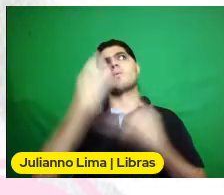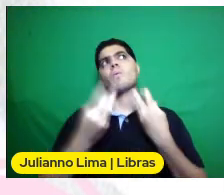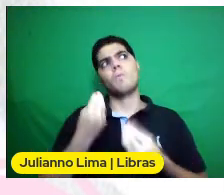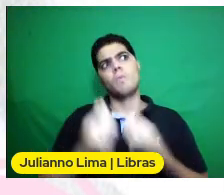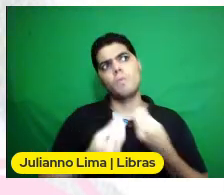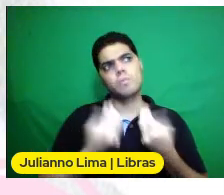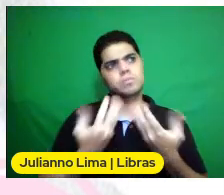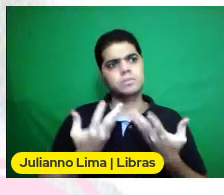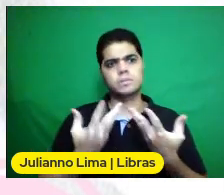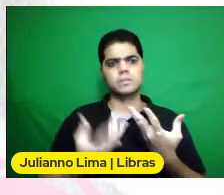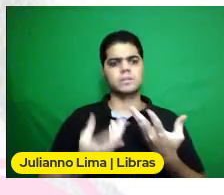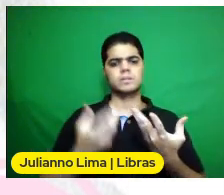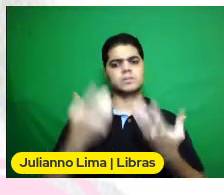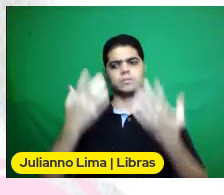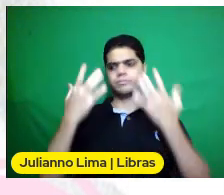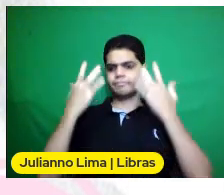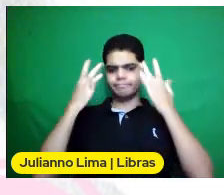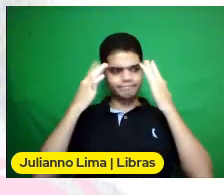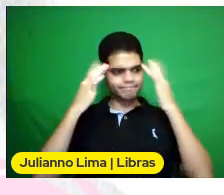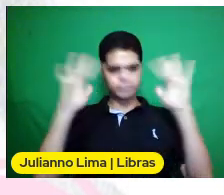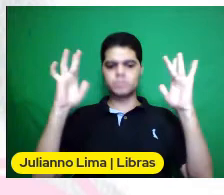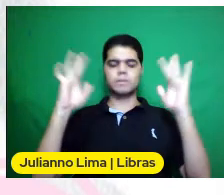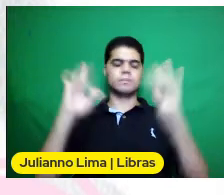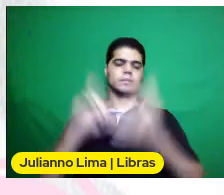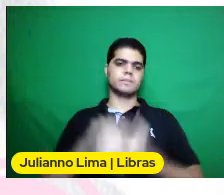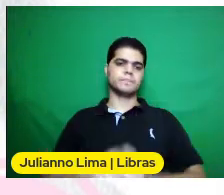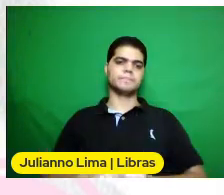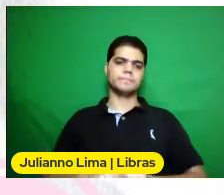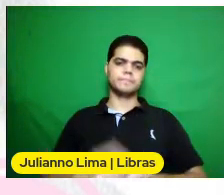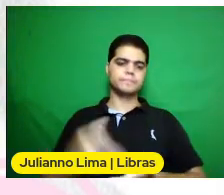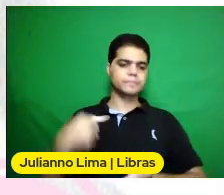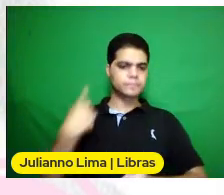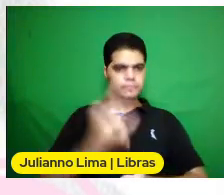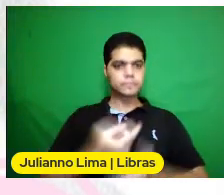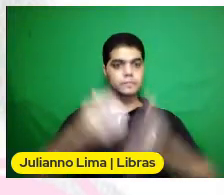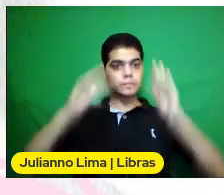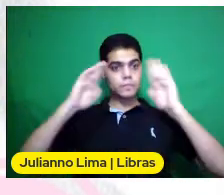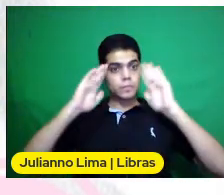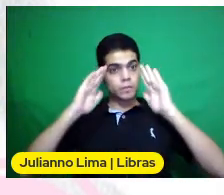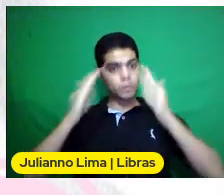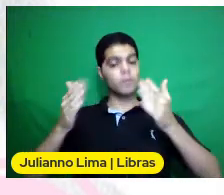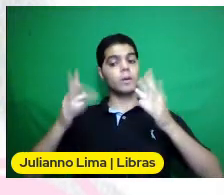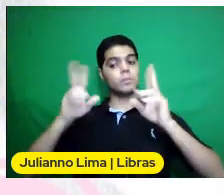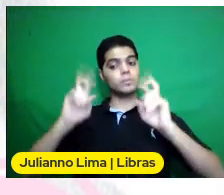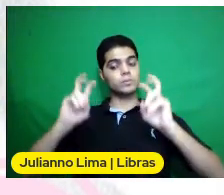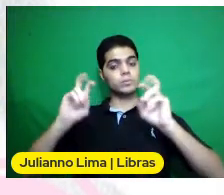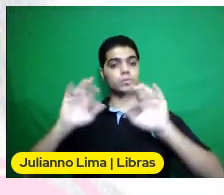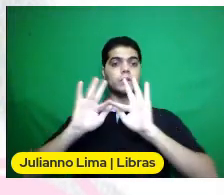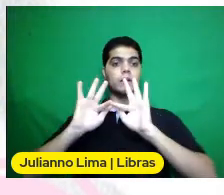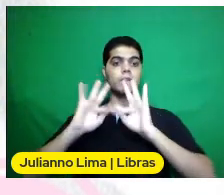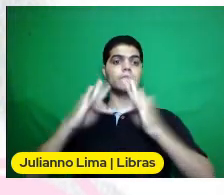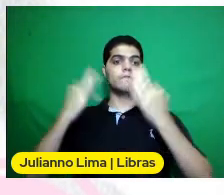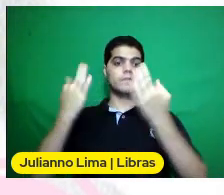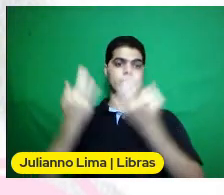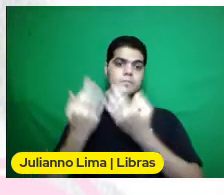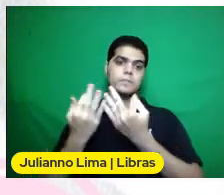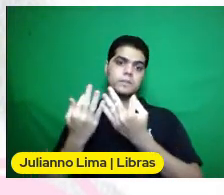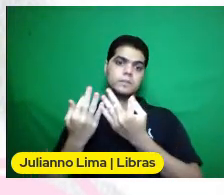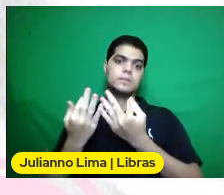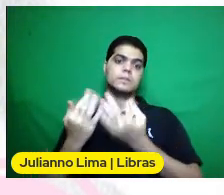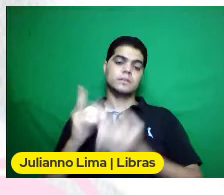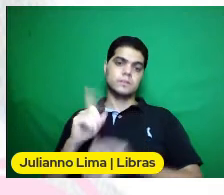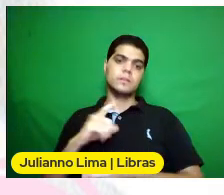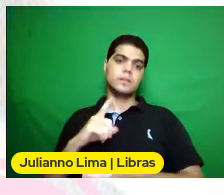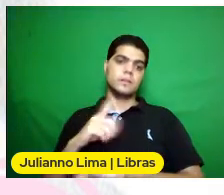seria. Então a gente focou muito na ideia da família, né? Porque era o que